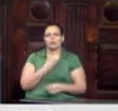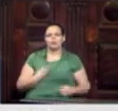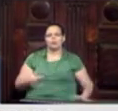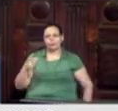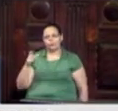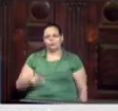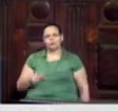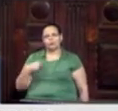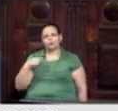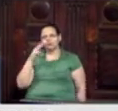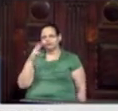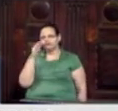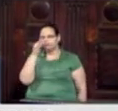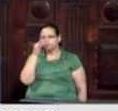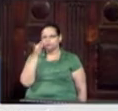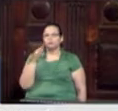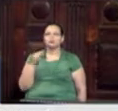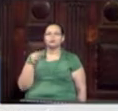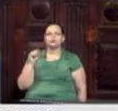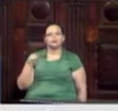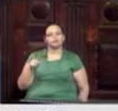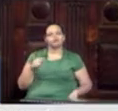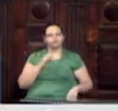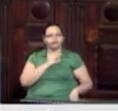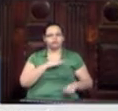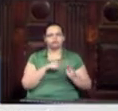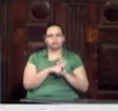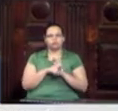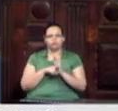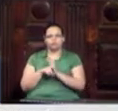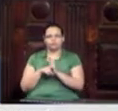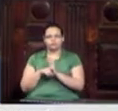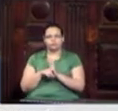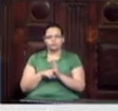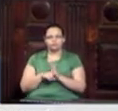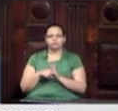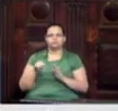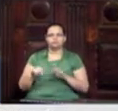eu presenciei e fiscalizei aqui no